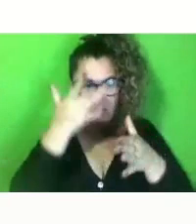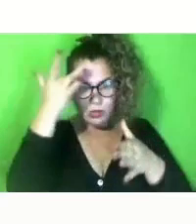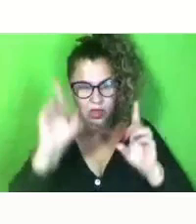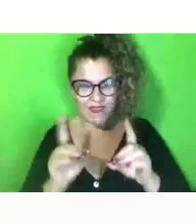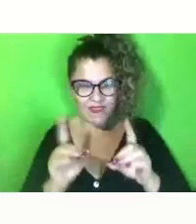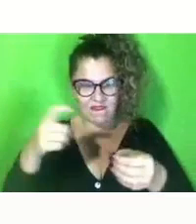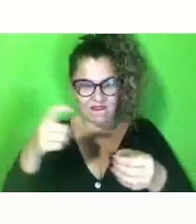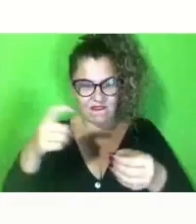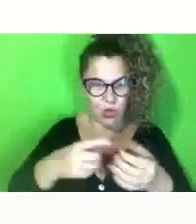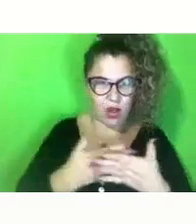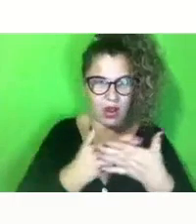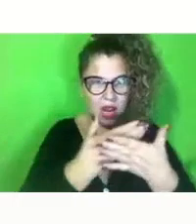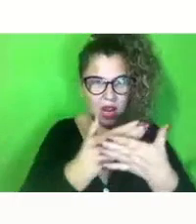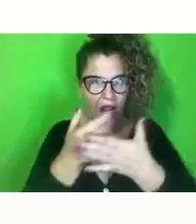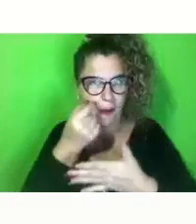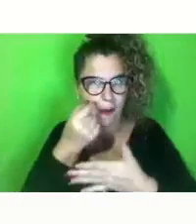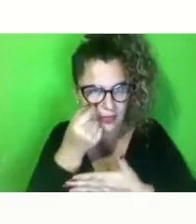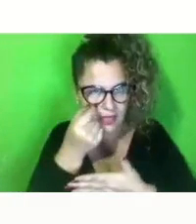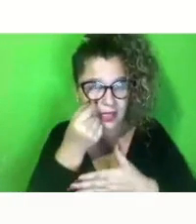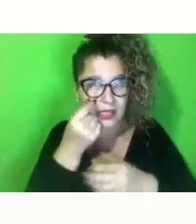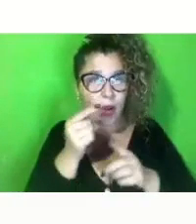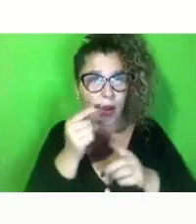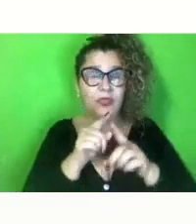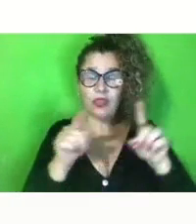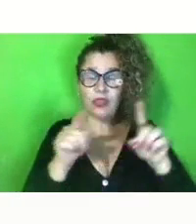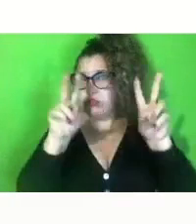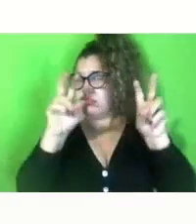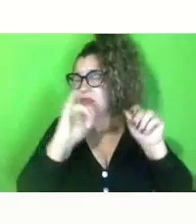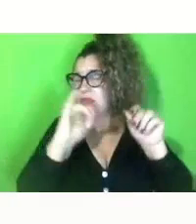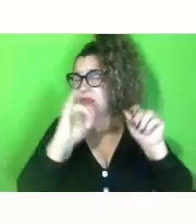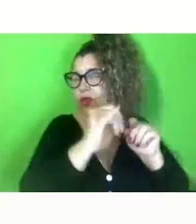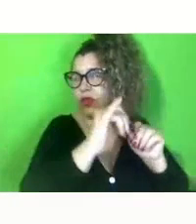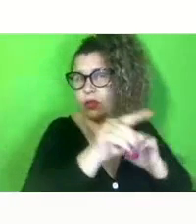Só a título de informação para a gente ficar mais atento e